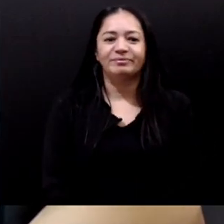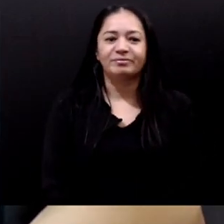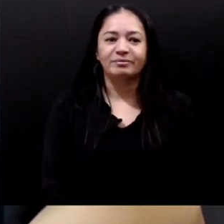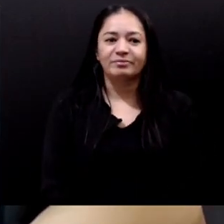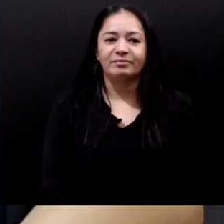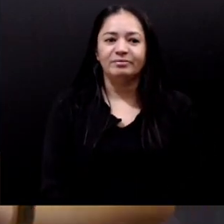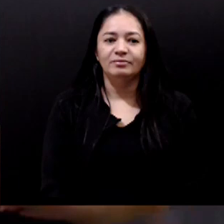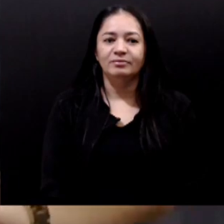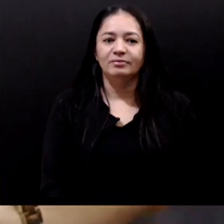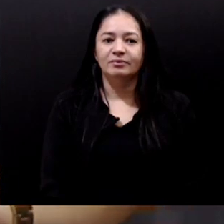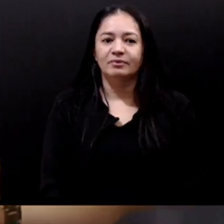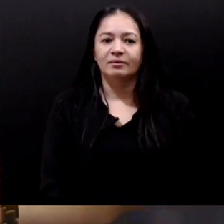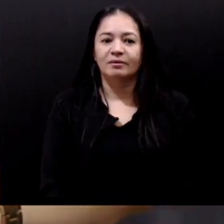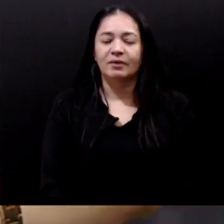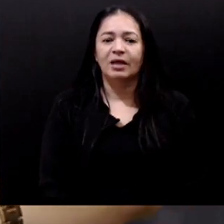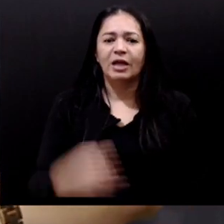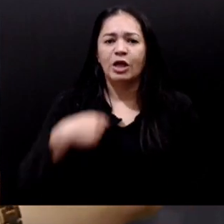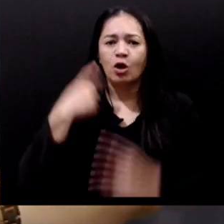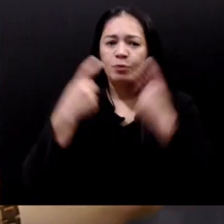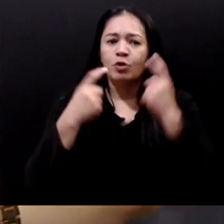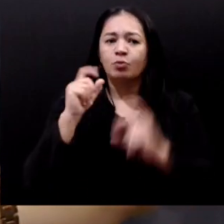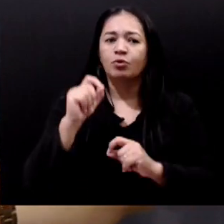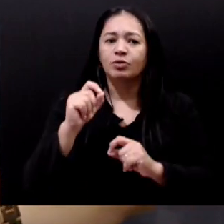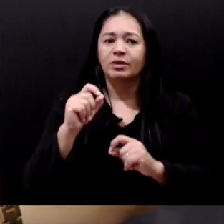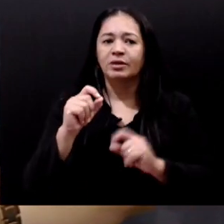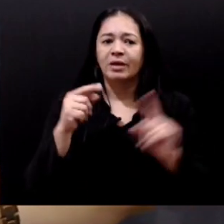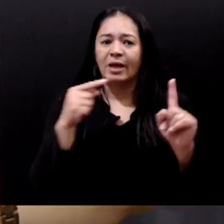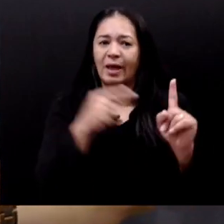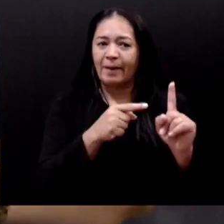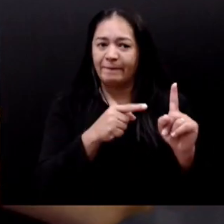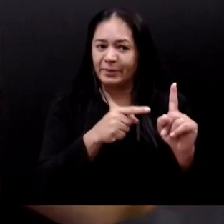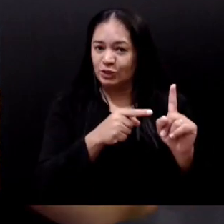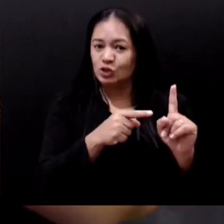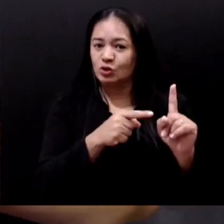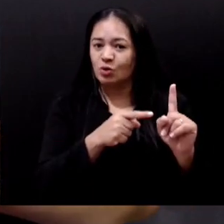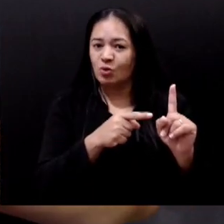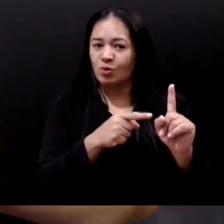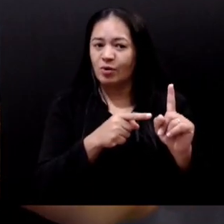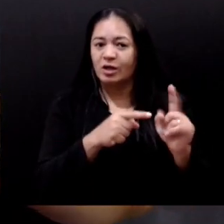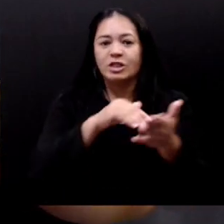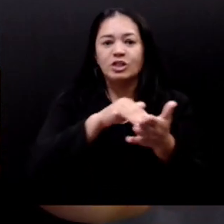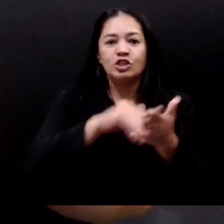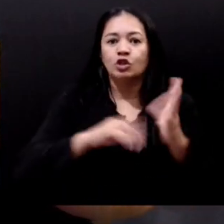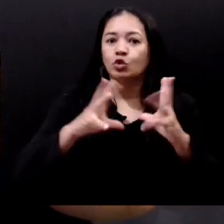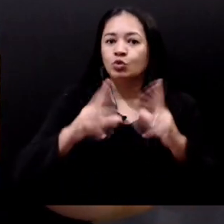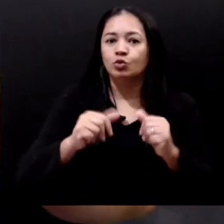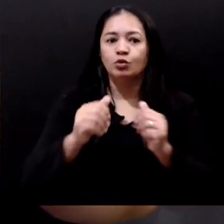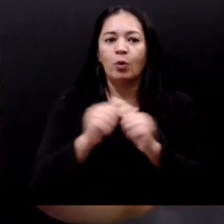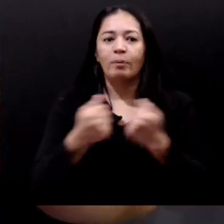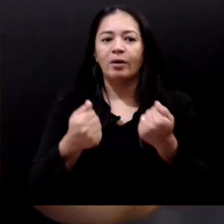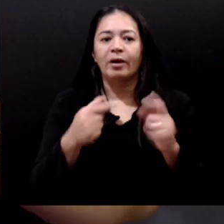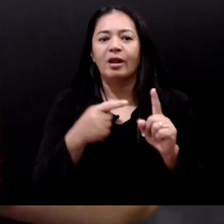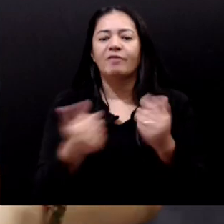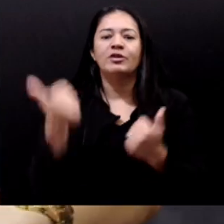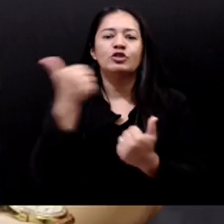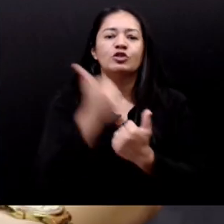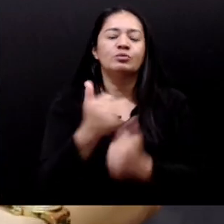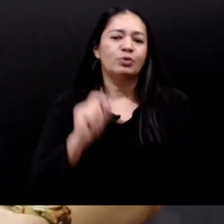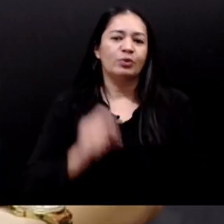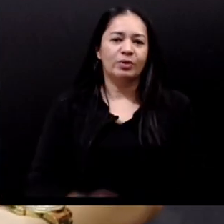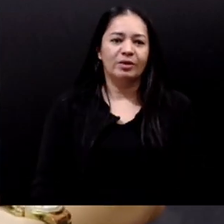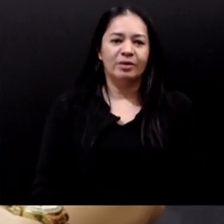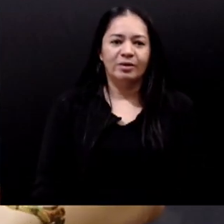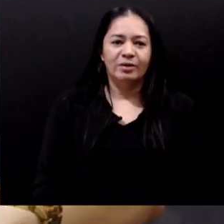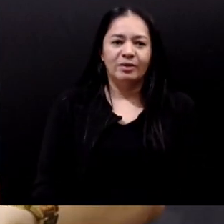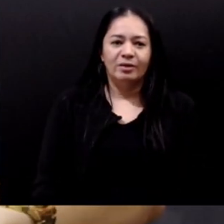da dieta dela, alguma coisa ela tá colocando no lugar, espero eu, Exatamente. né? Uhum. E aí, o que ela vai colocar? Será que, na verdade, é mais saudável do que